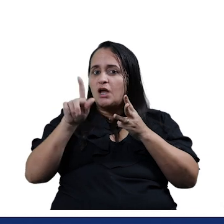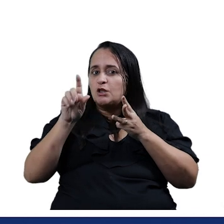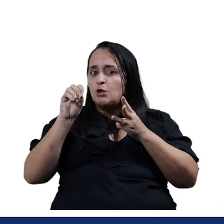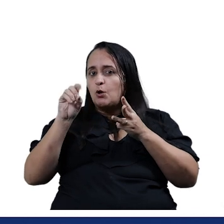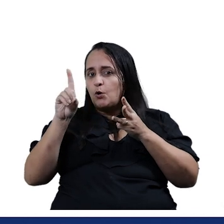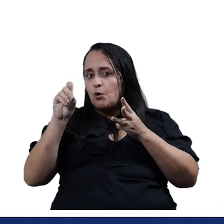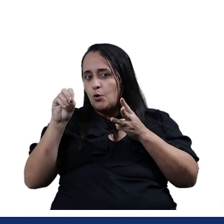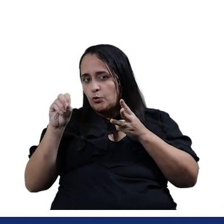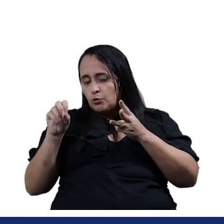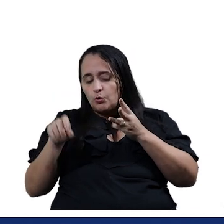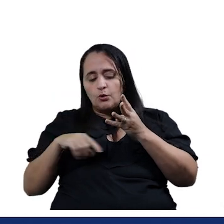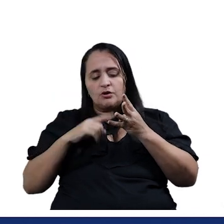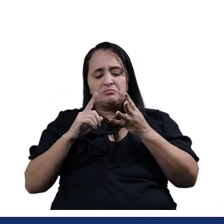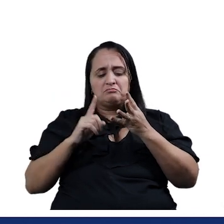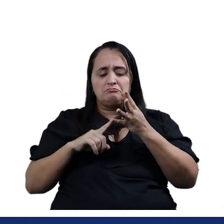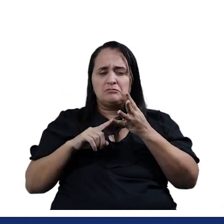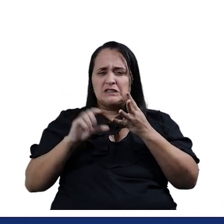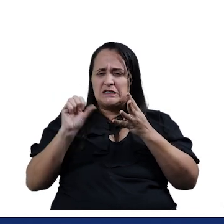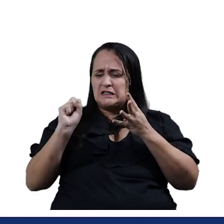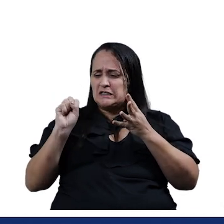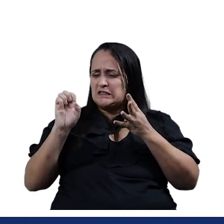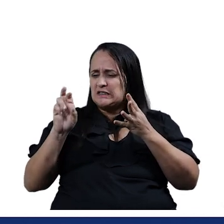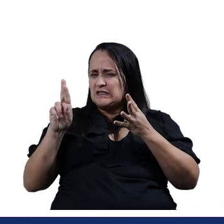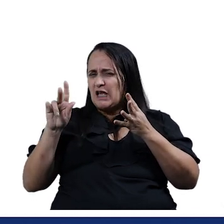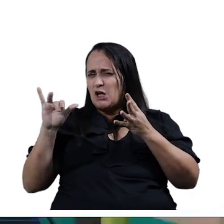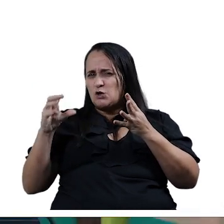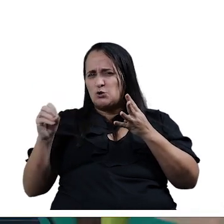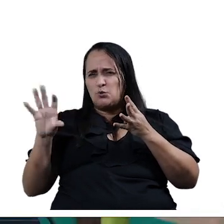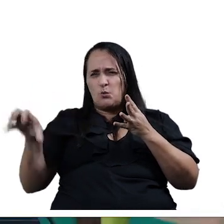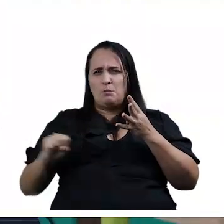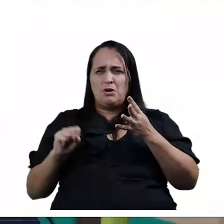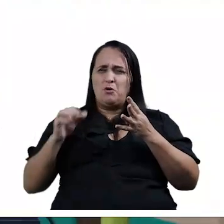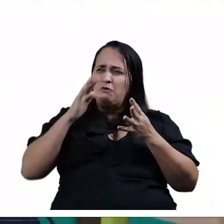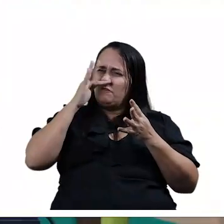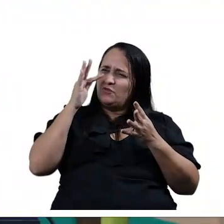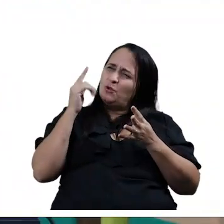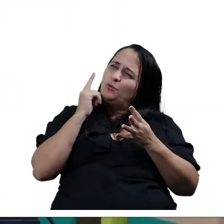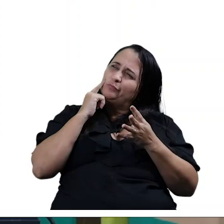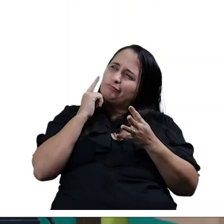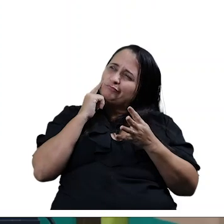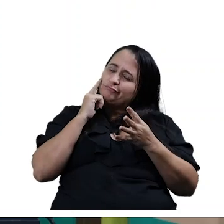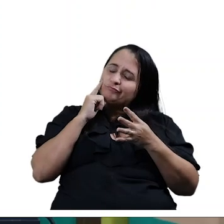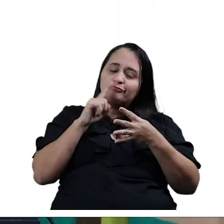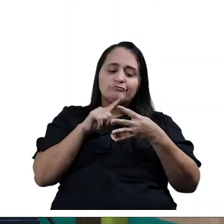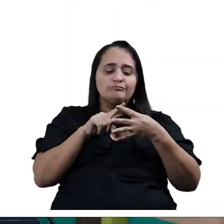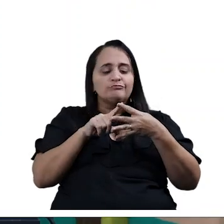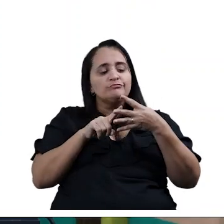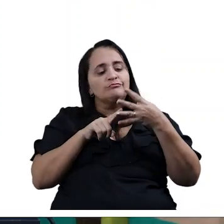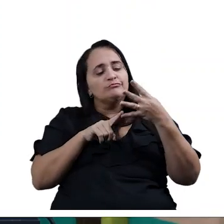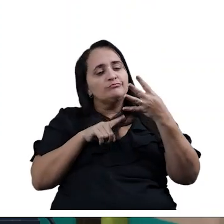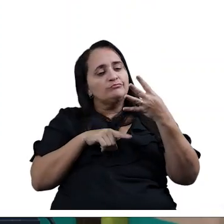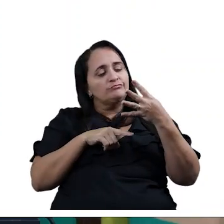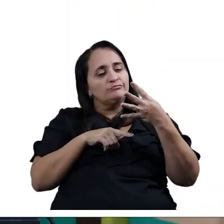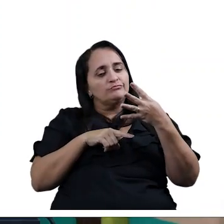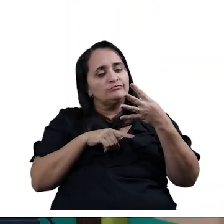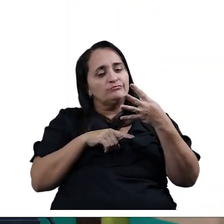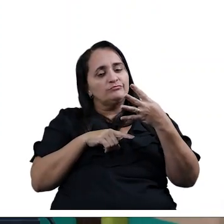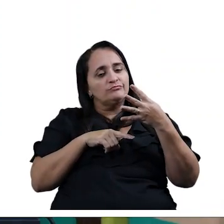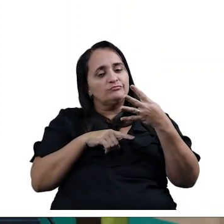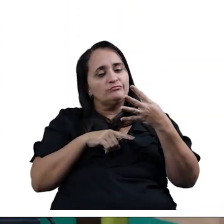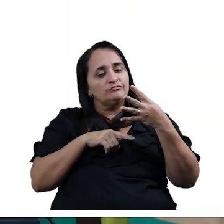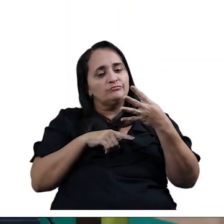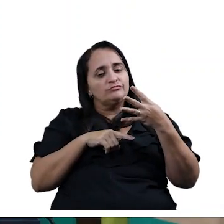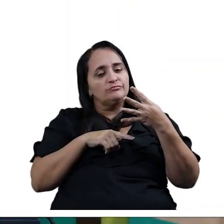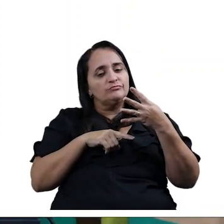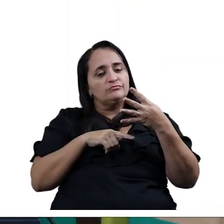flor. A gente já entende que o problema envolve uma flor, né? Então, a gente sabe que a